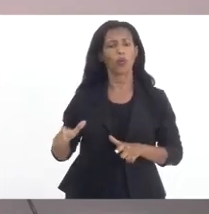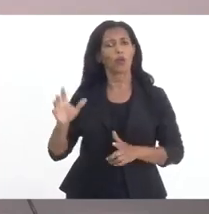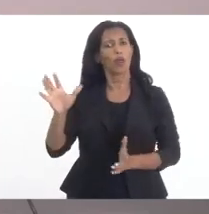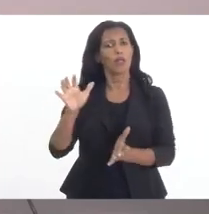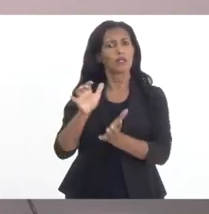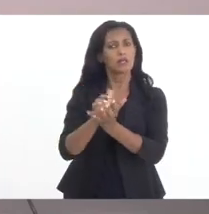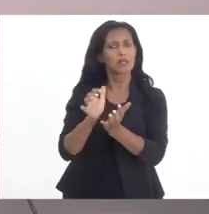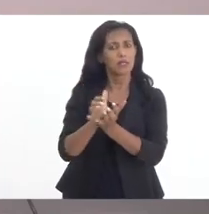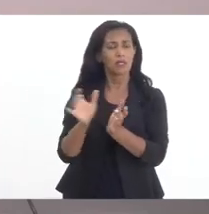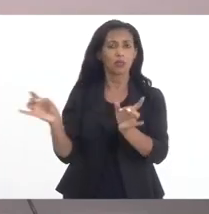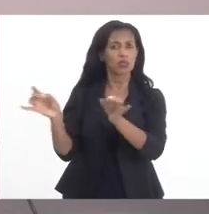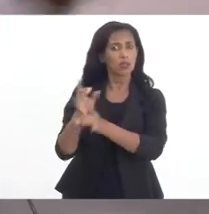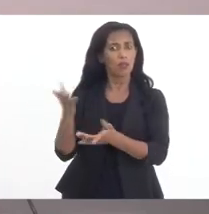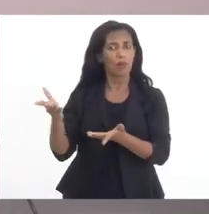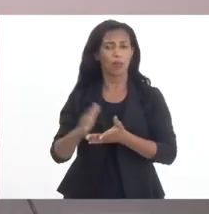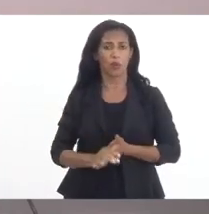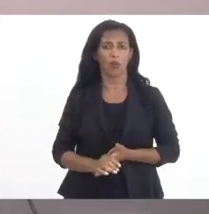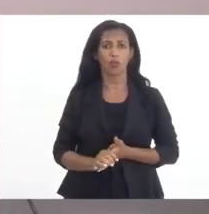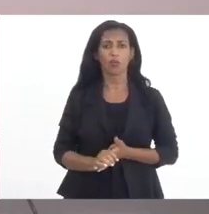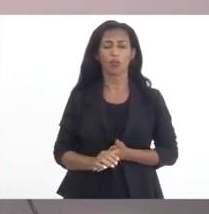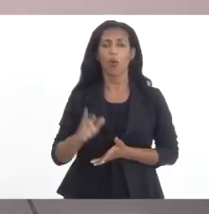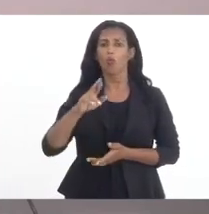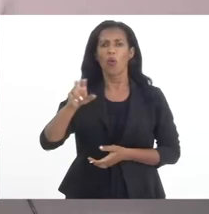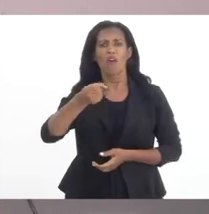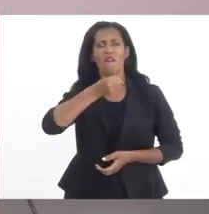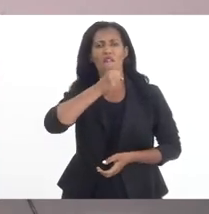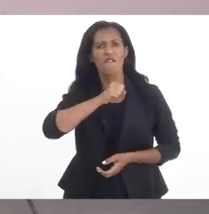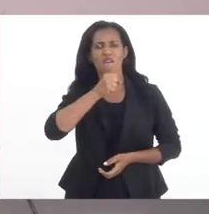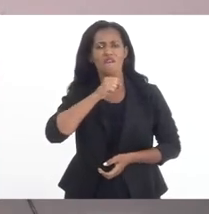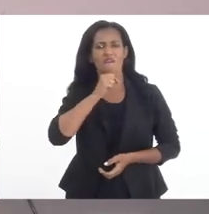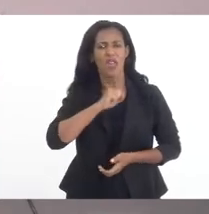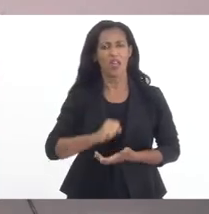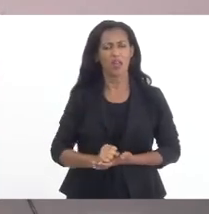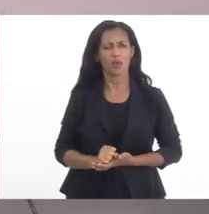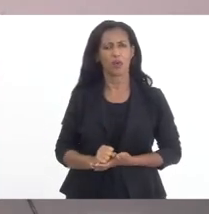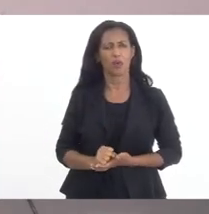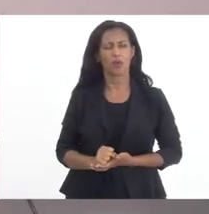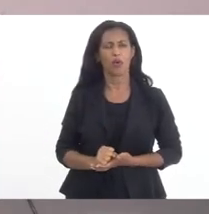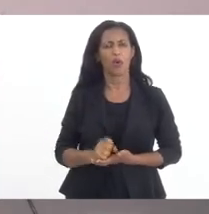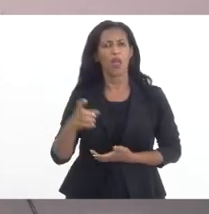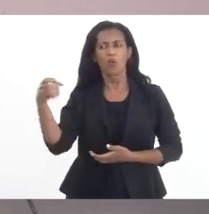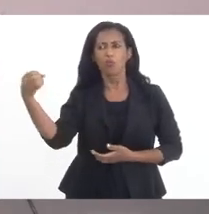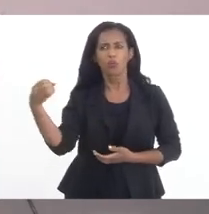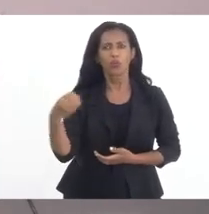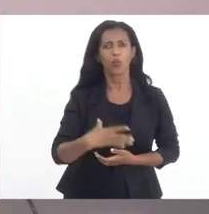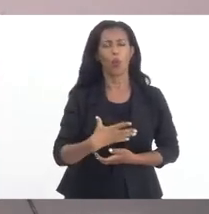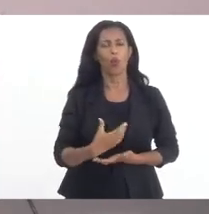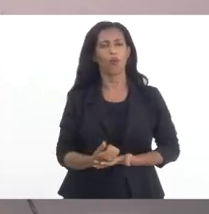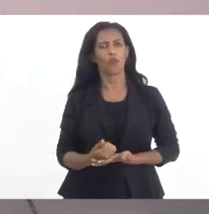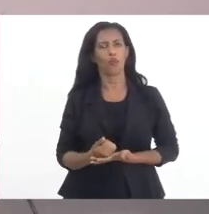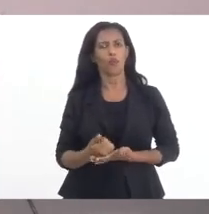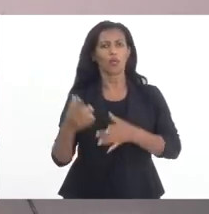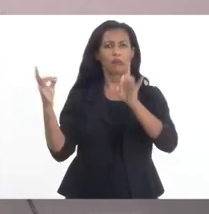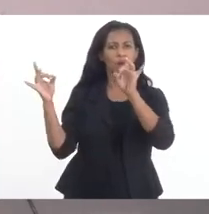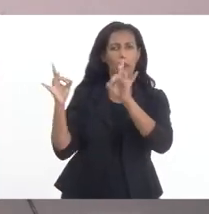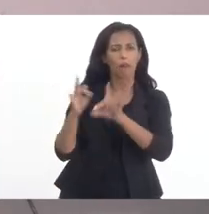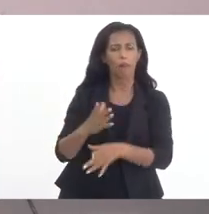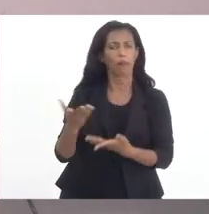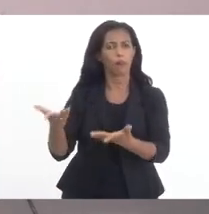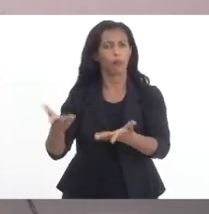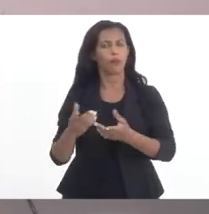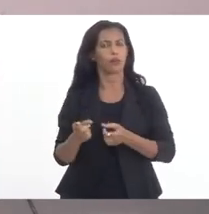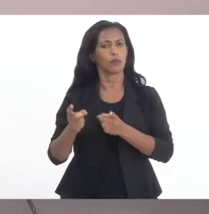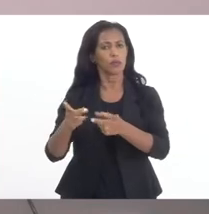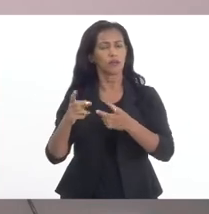Cruz, que está todo pronto. Que é no prédio, não é o prédio velho da Estação de Sanão, é o prédio novo que está subutilizado, que também está à disposição para